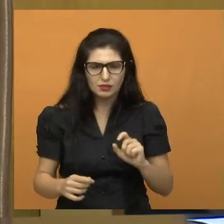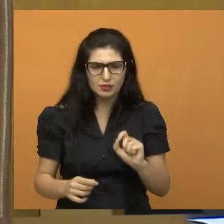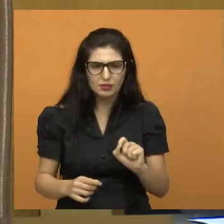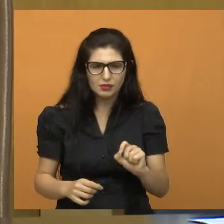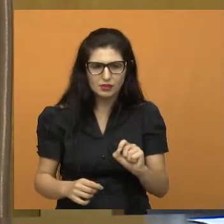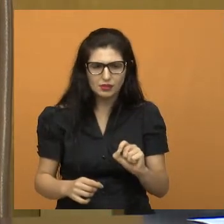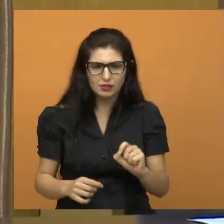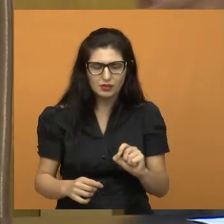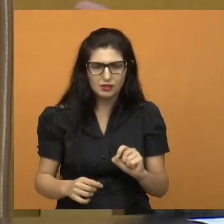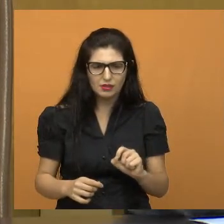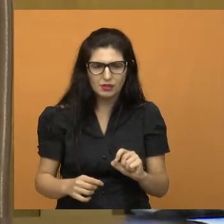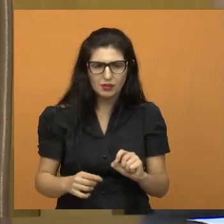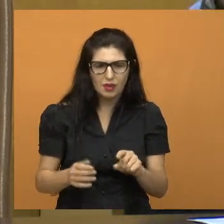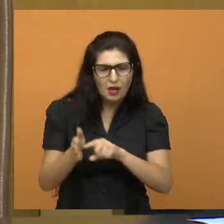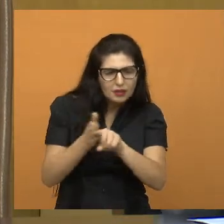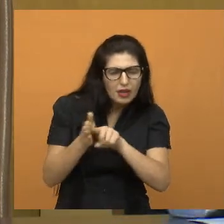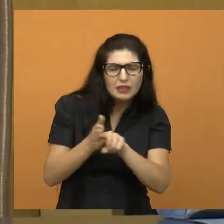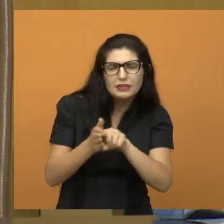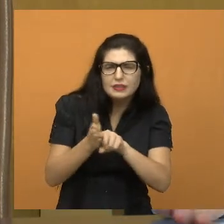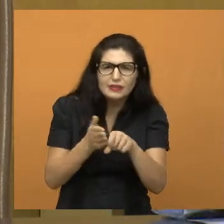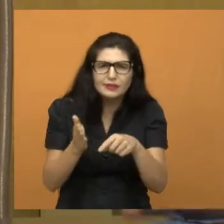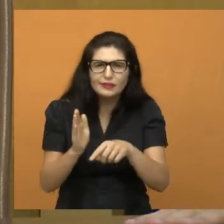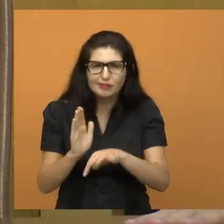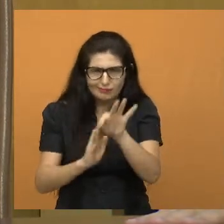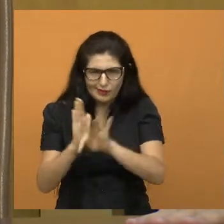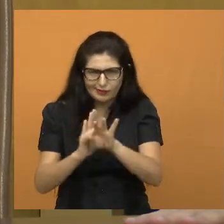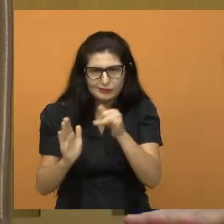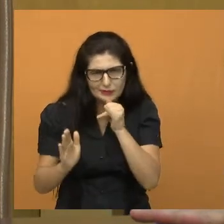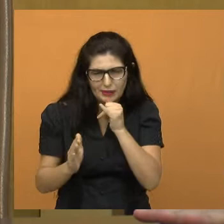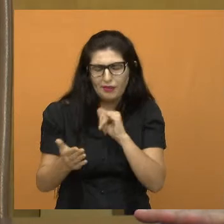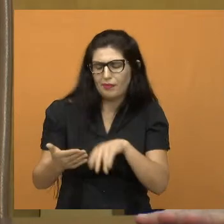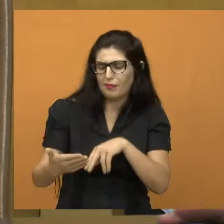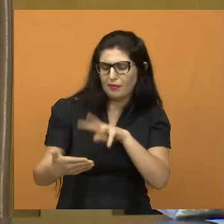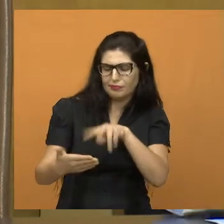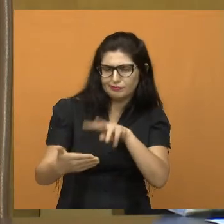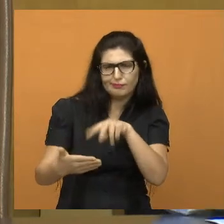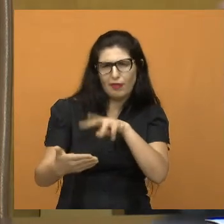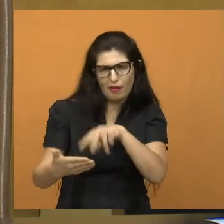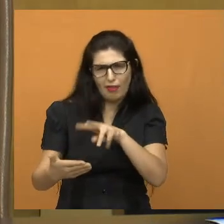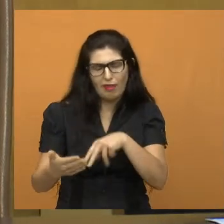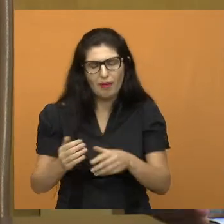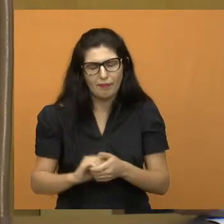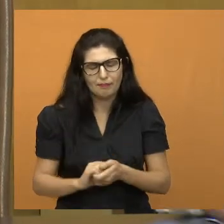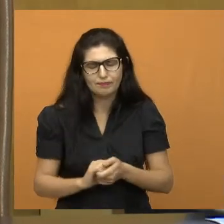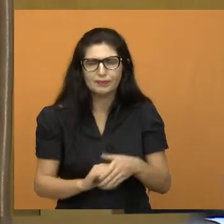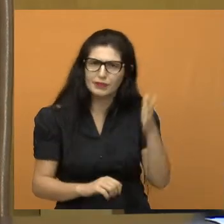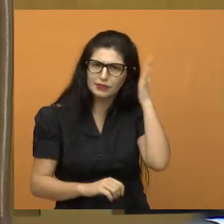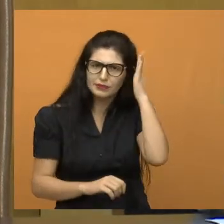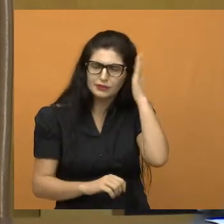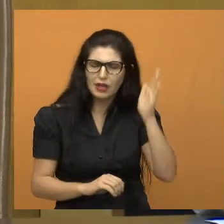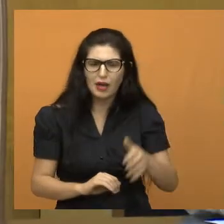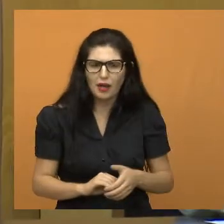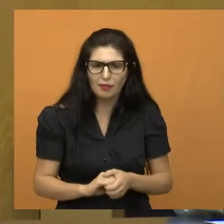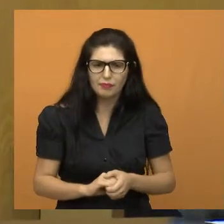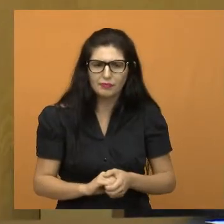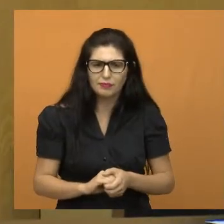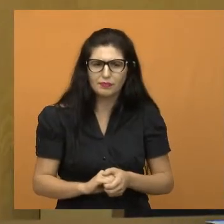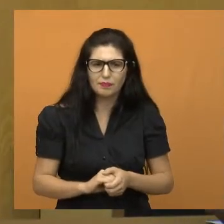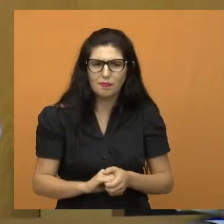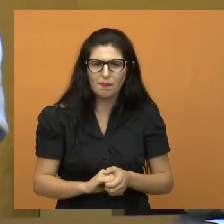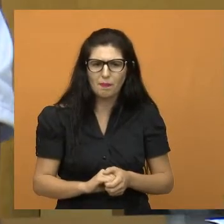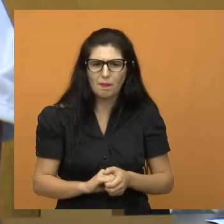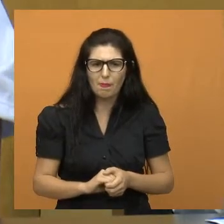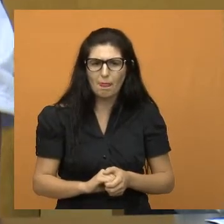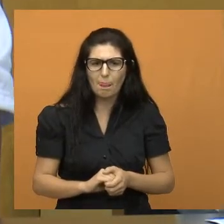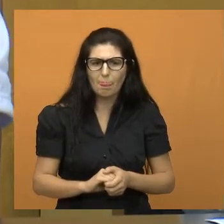um diagnóstico e depois nós vamos para a ação. Inclusive, esse encontro já é um ato, um gesto concreto, um ato